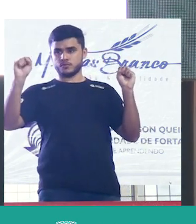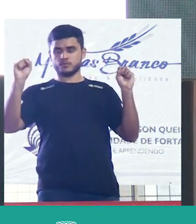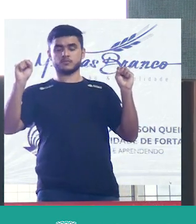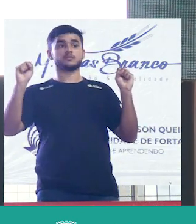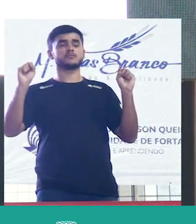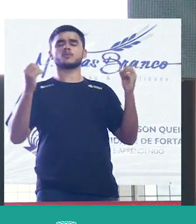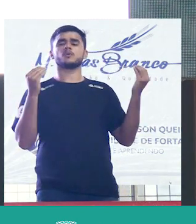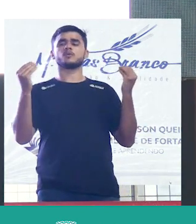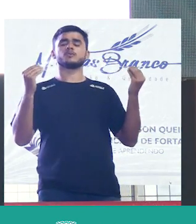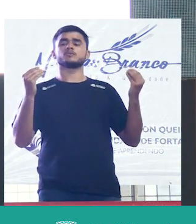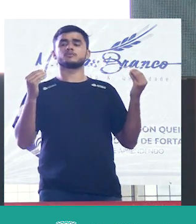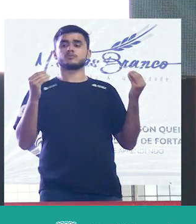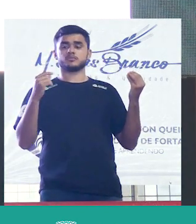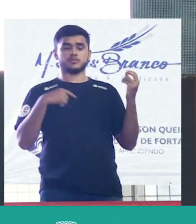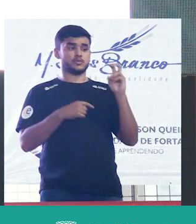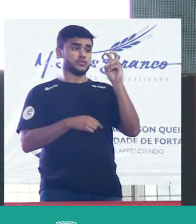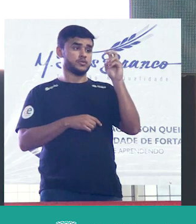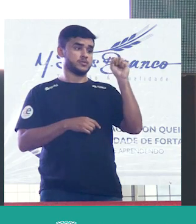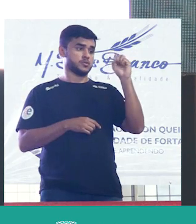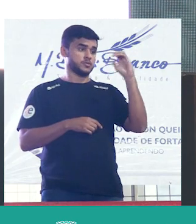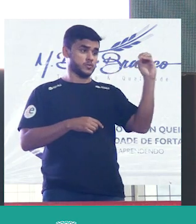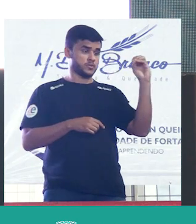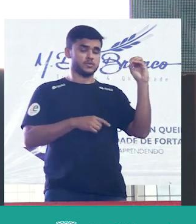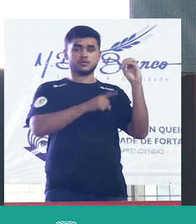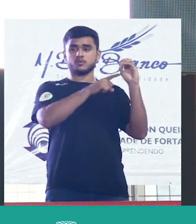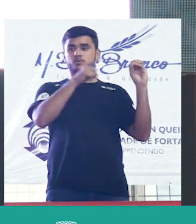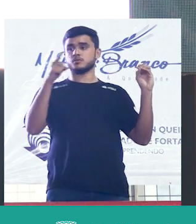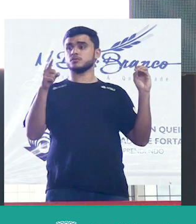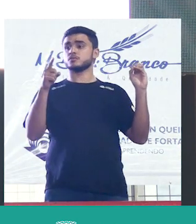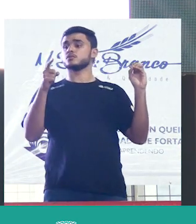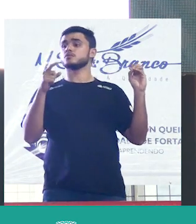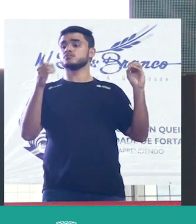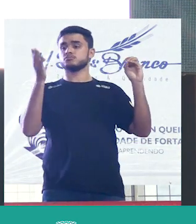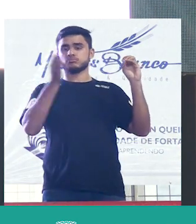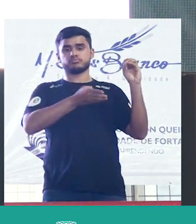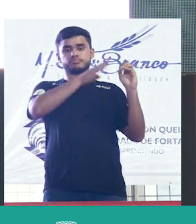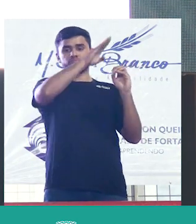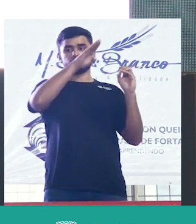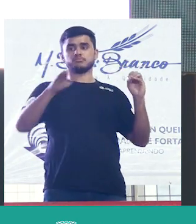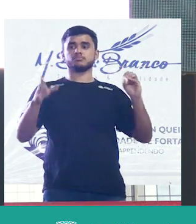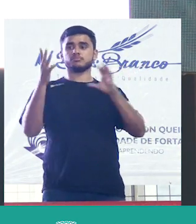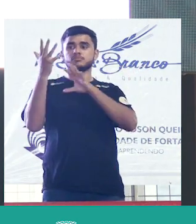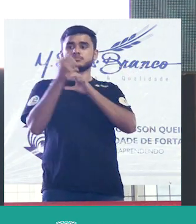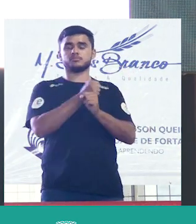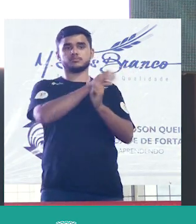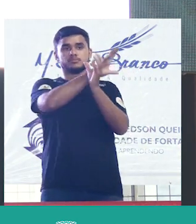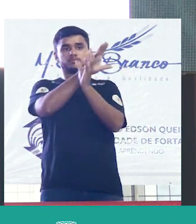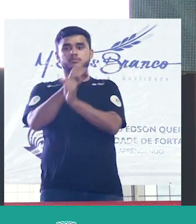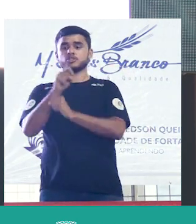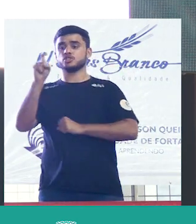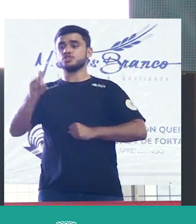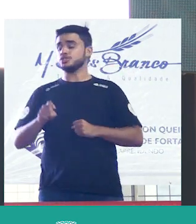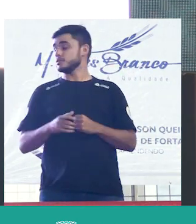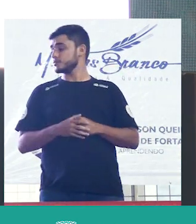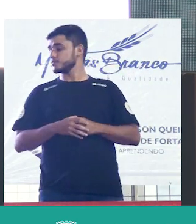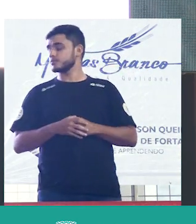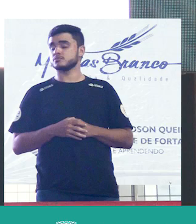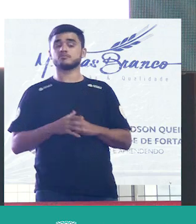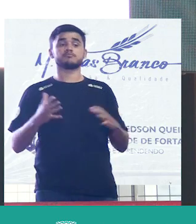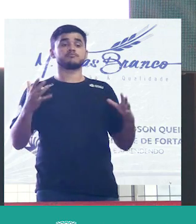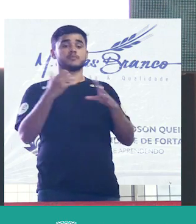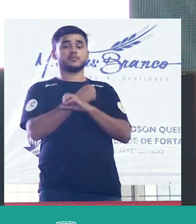gramas de bisfenol, 580 gramas de propanona produziriam quanto? Esse X vai dar igual